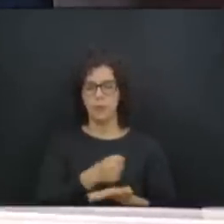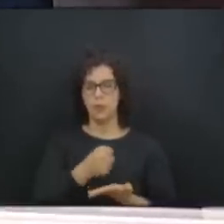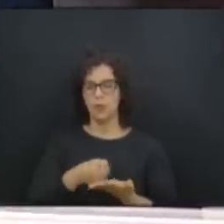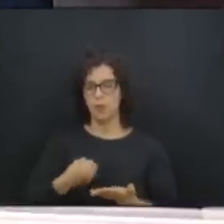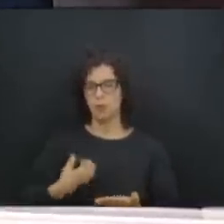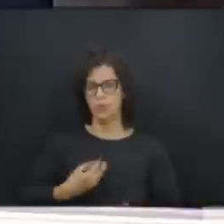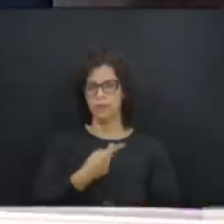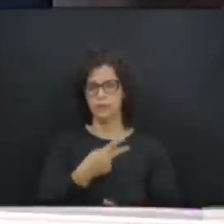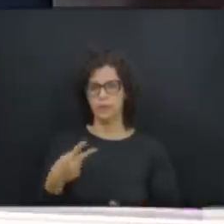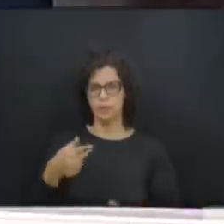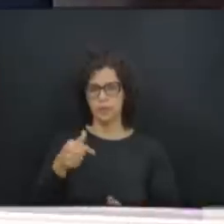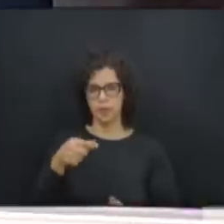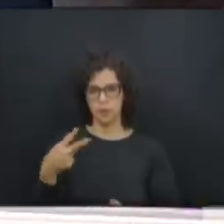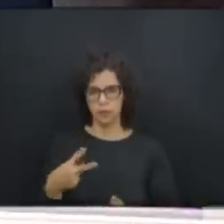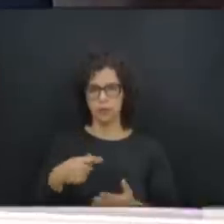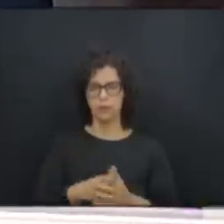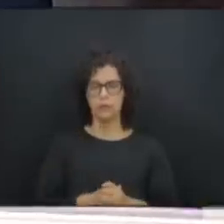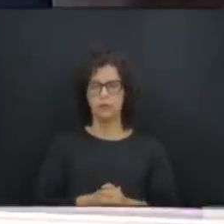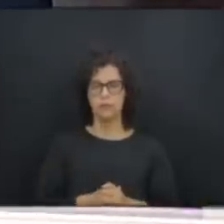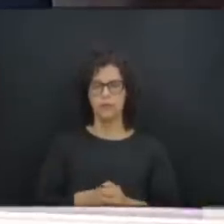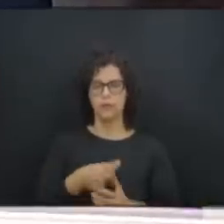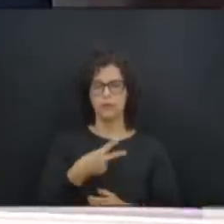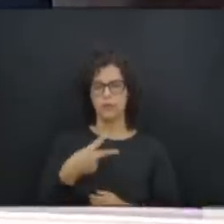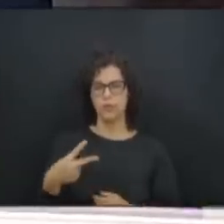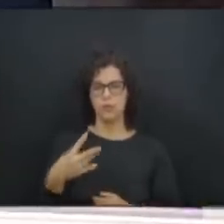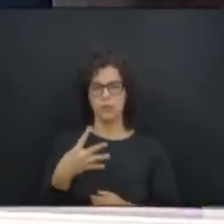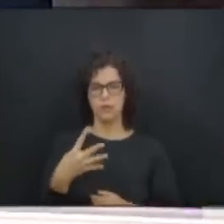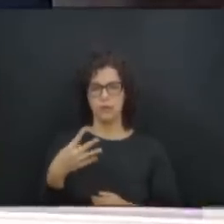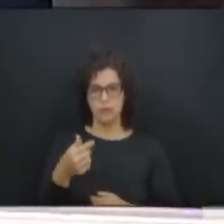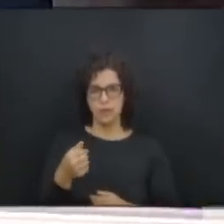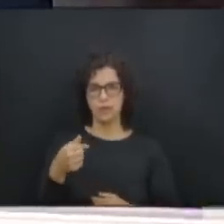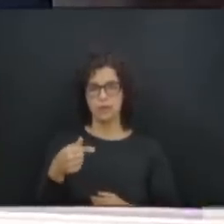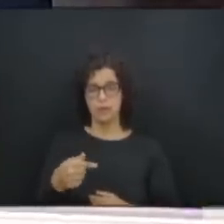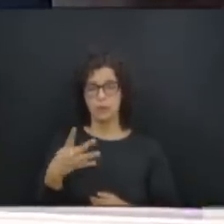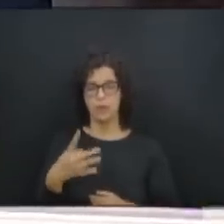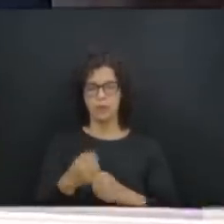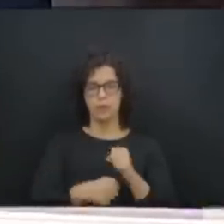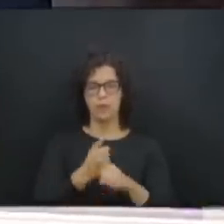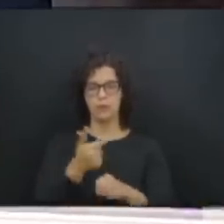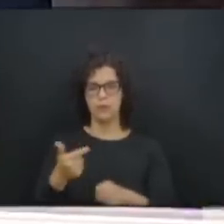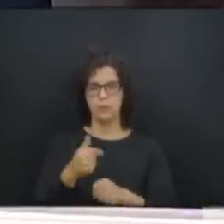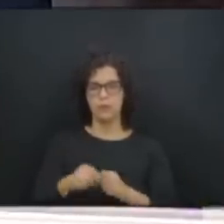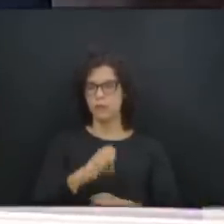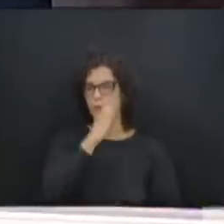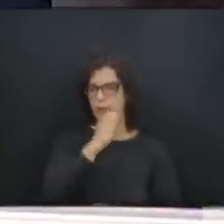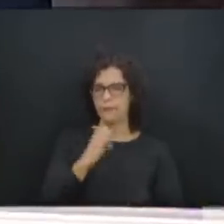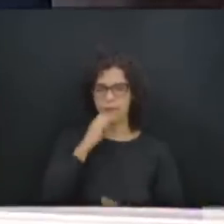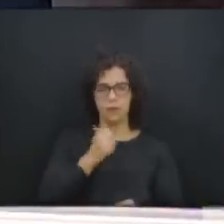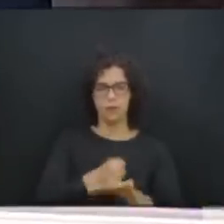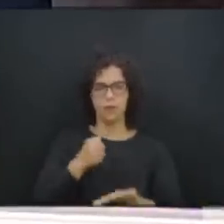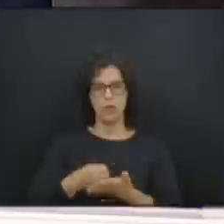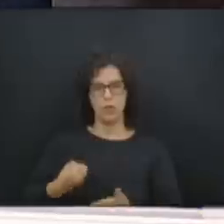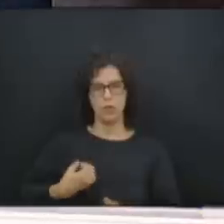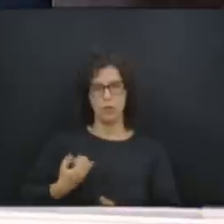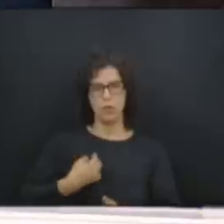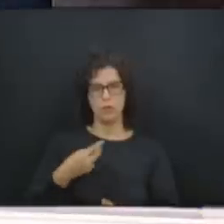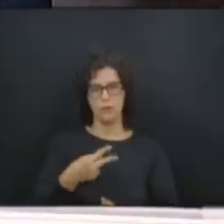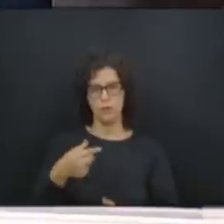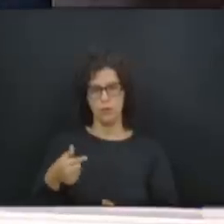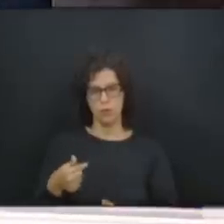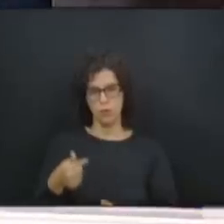protocolado nº 2272 e 22742 22 Deputado Evandro Araújo protocolado nº